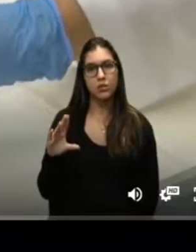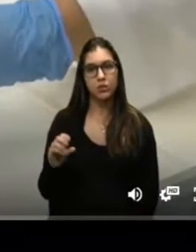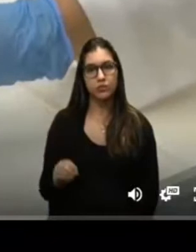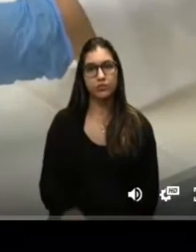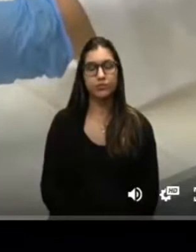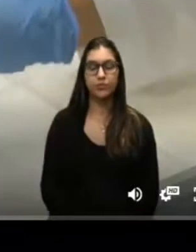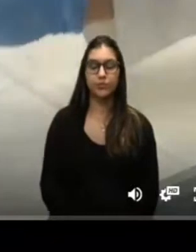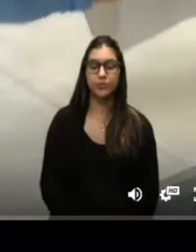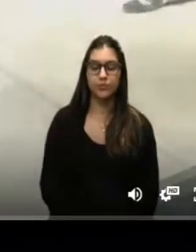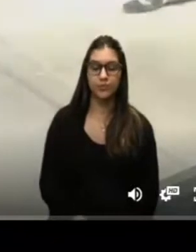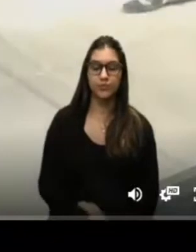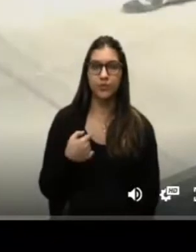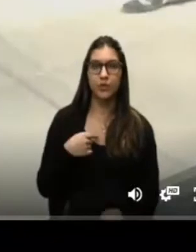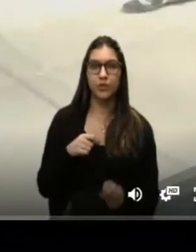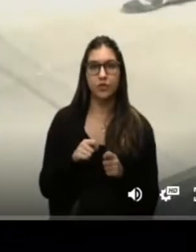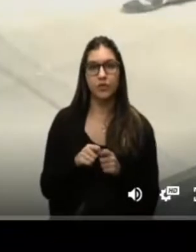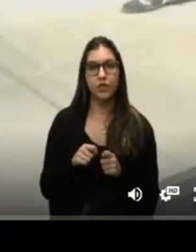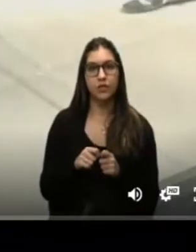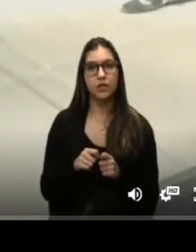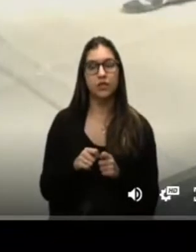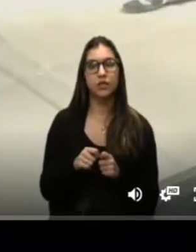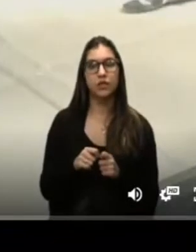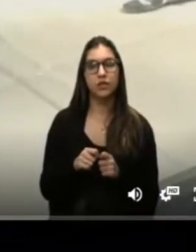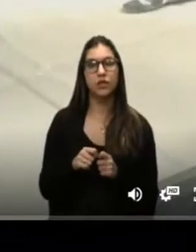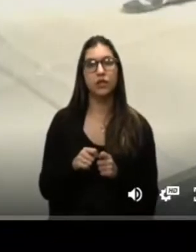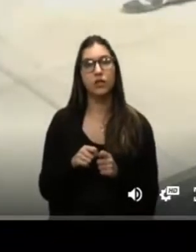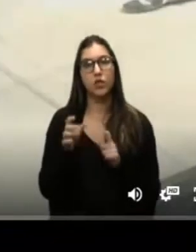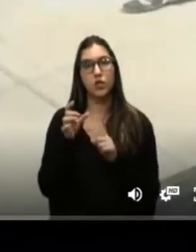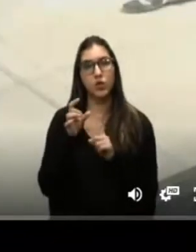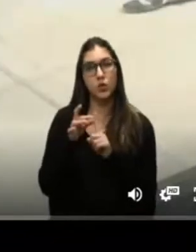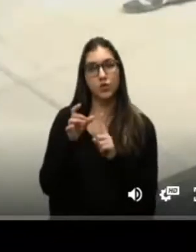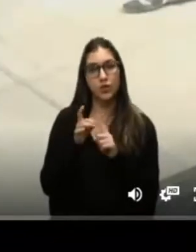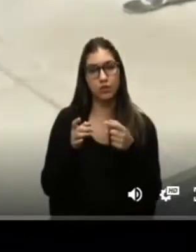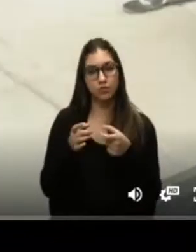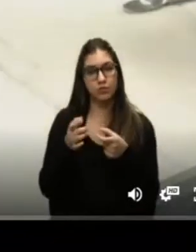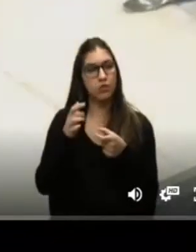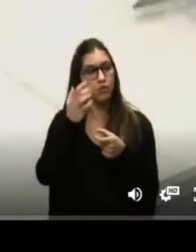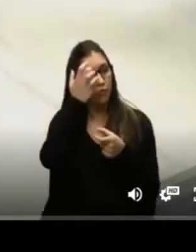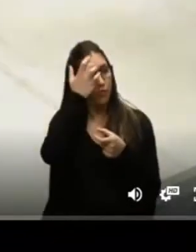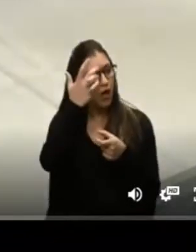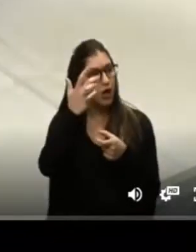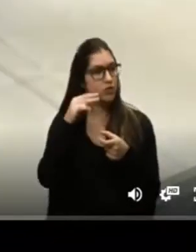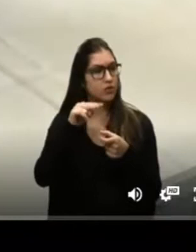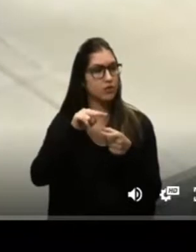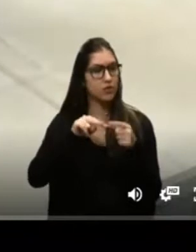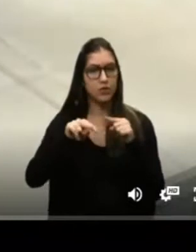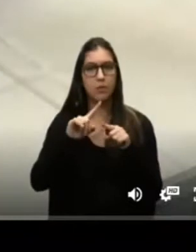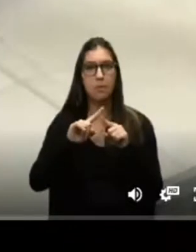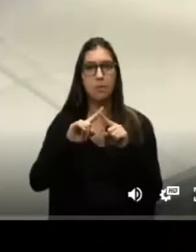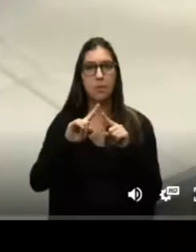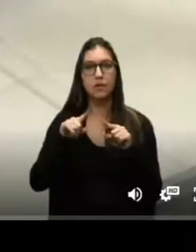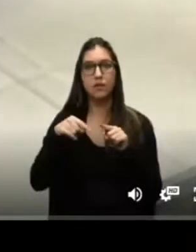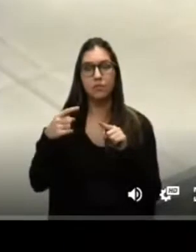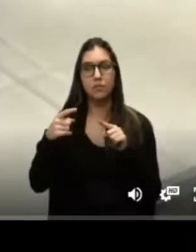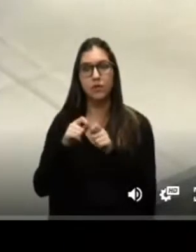Nesse caso, eu vou fazer no vidro de relógio somente para ficar mais fácil a visualização. Mas ele vai ser feito num